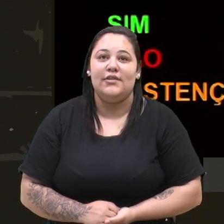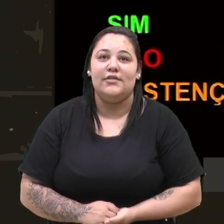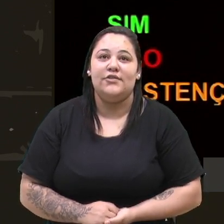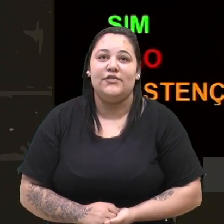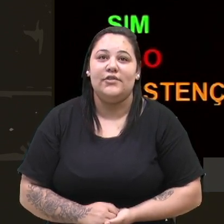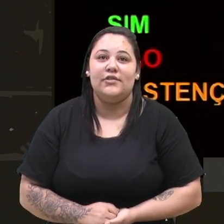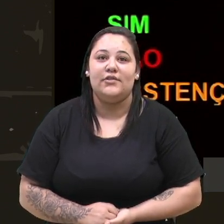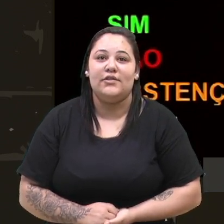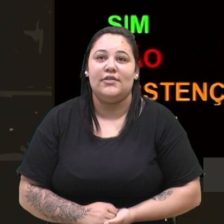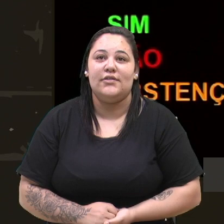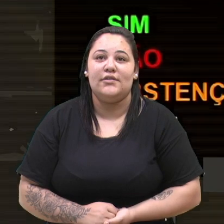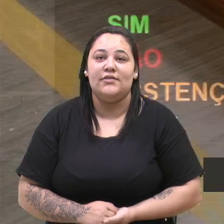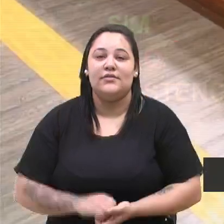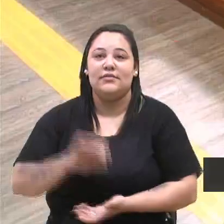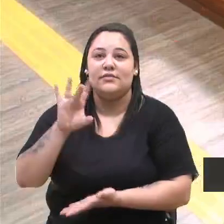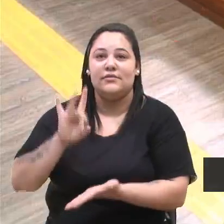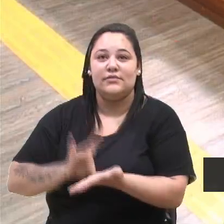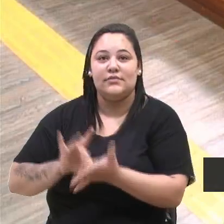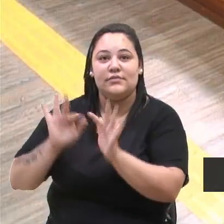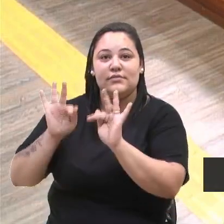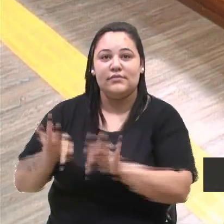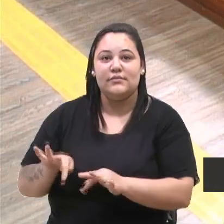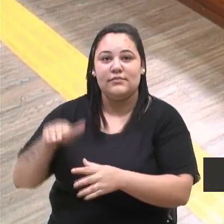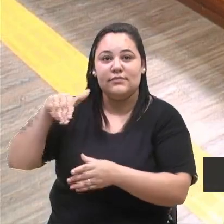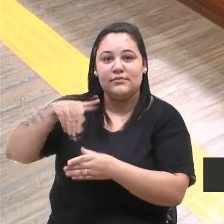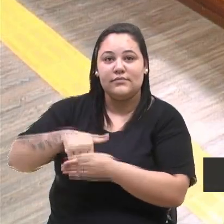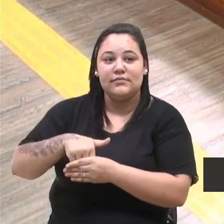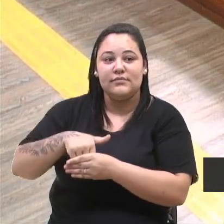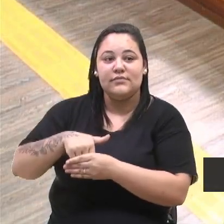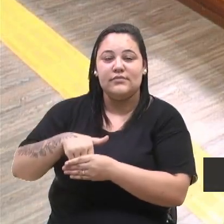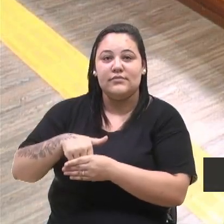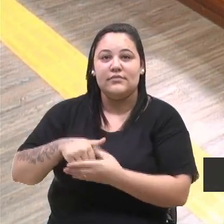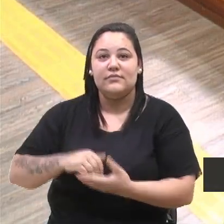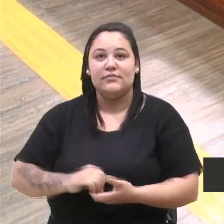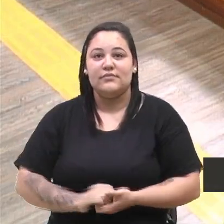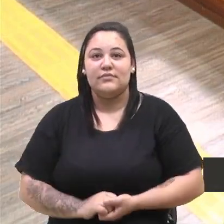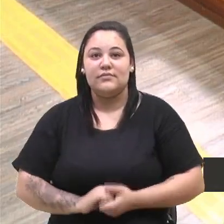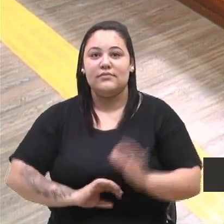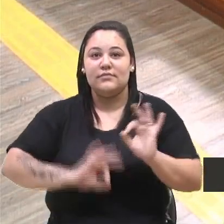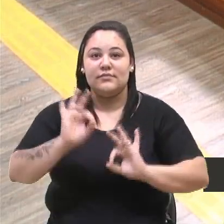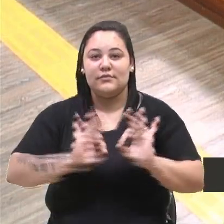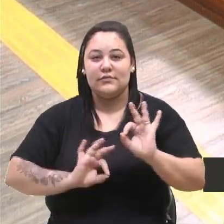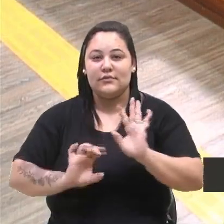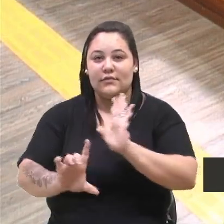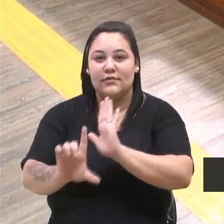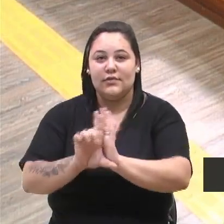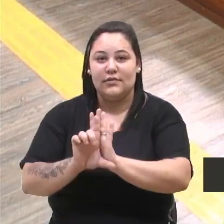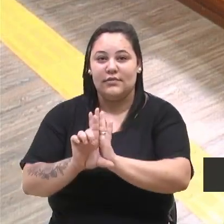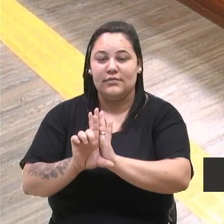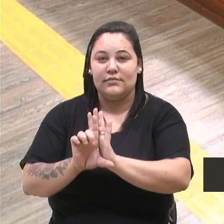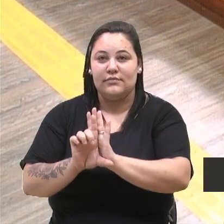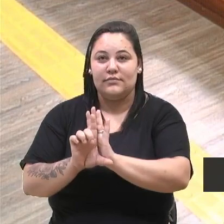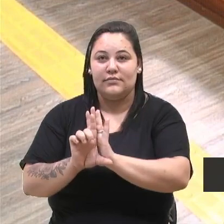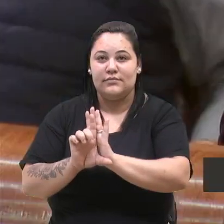Encerrado o registro dos votos, encerrada a votação. Projeto de lei